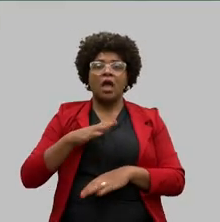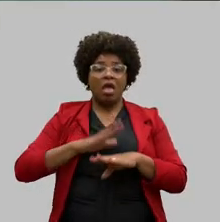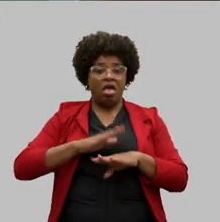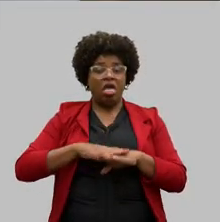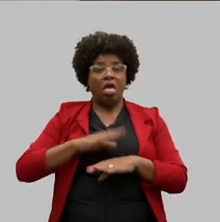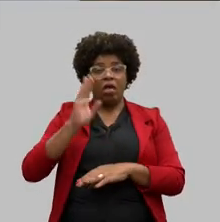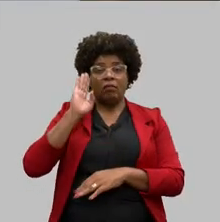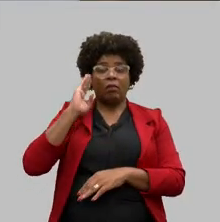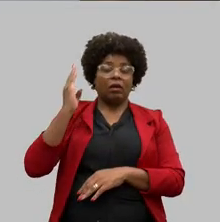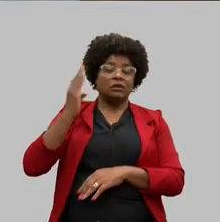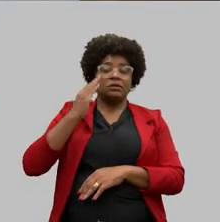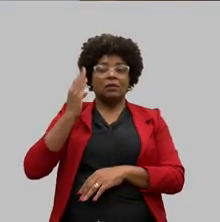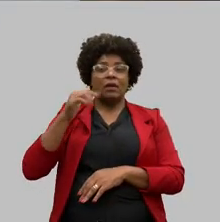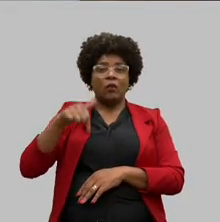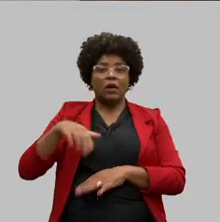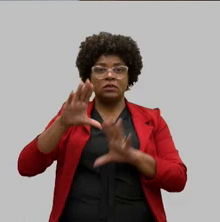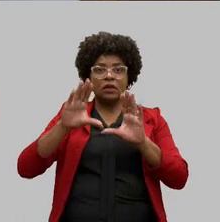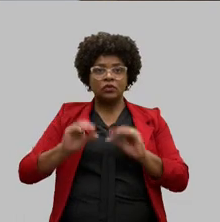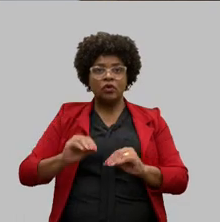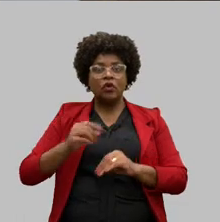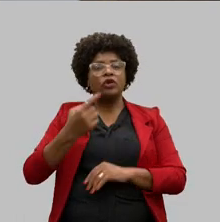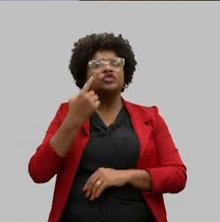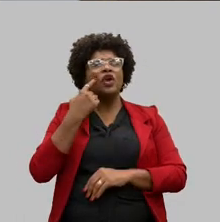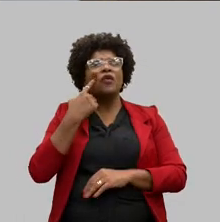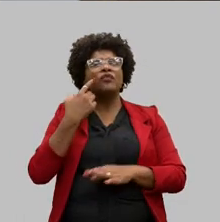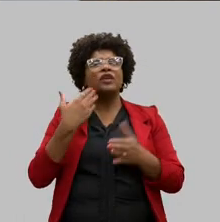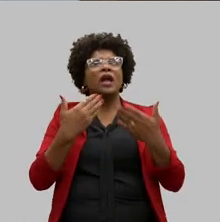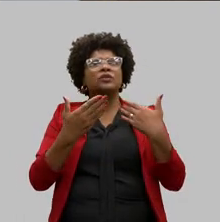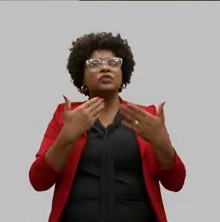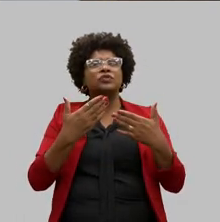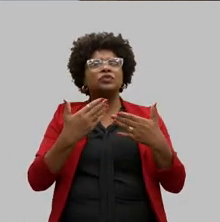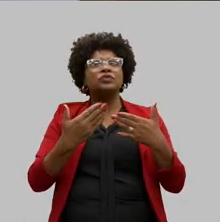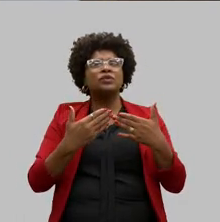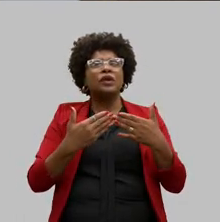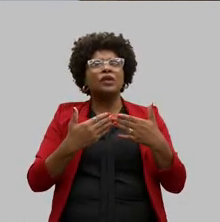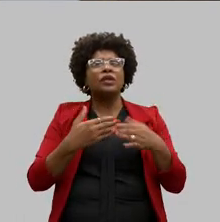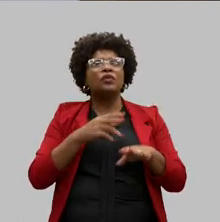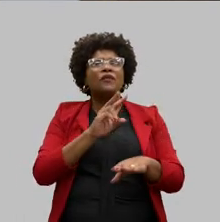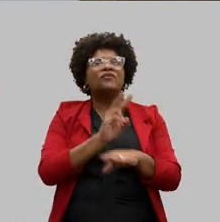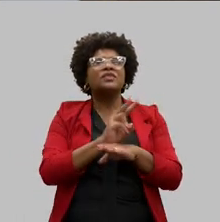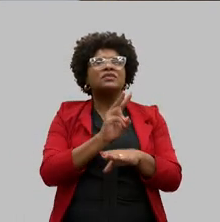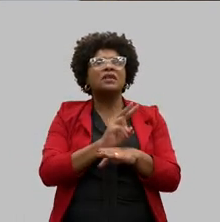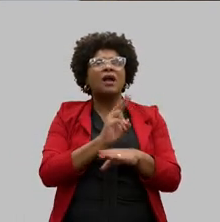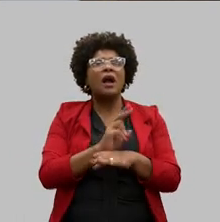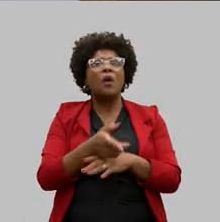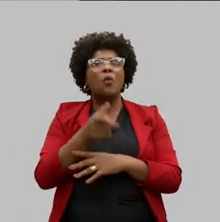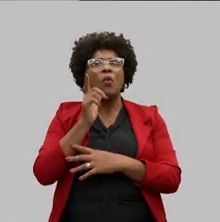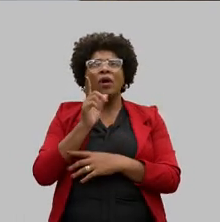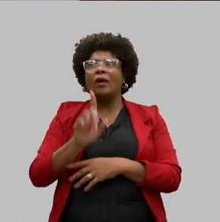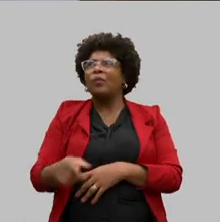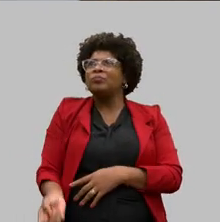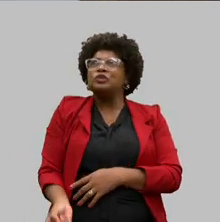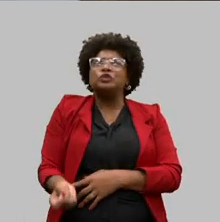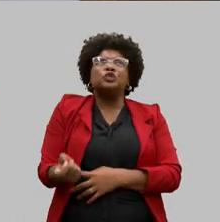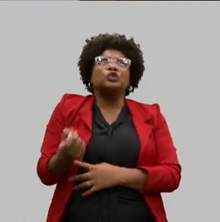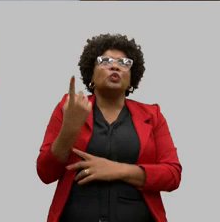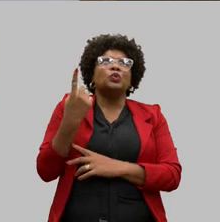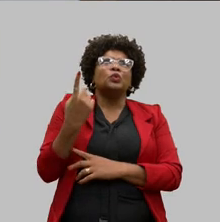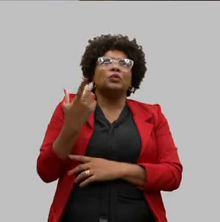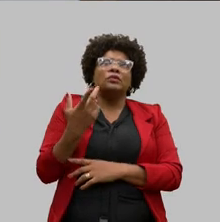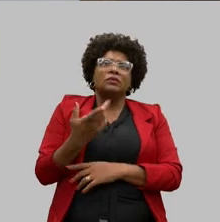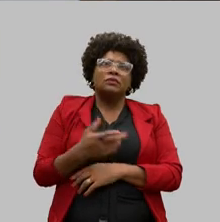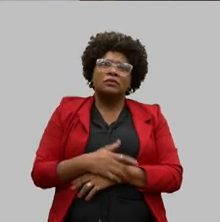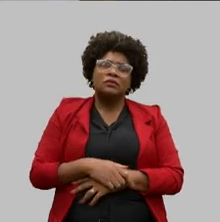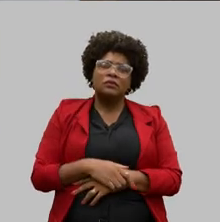assistir a discussão sobre o regime de recuperação fiscal ontem um absurdo nós